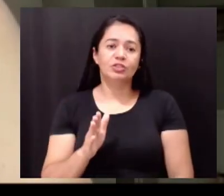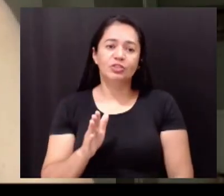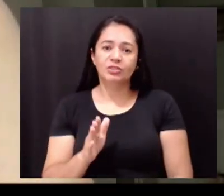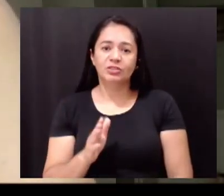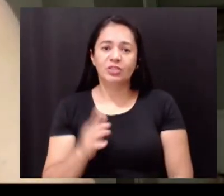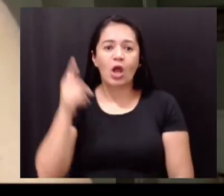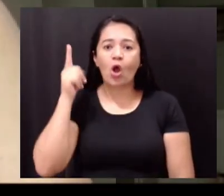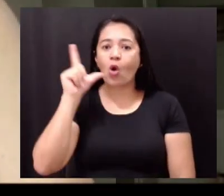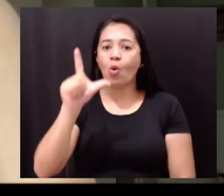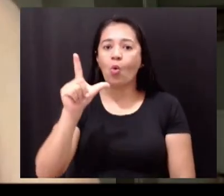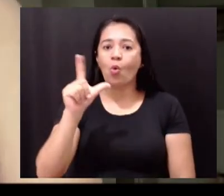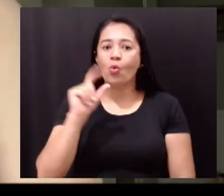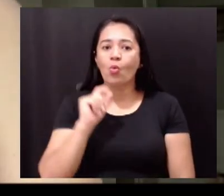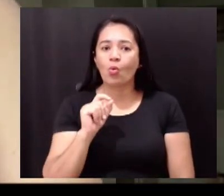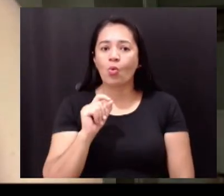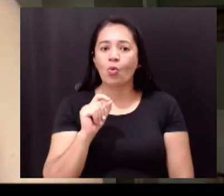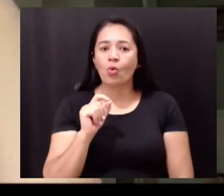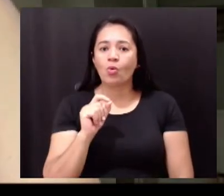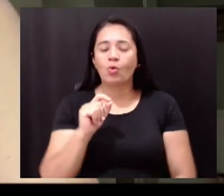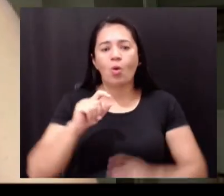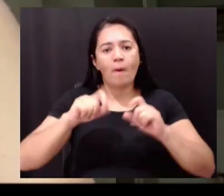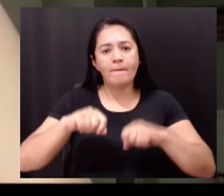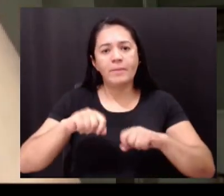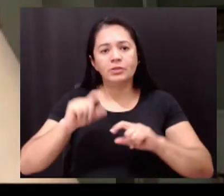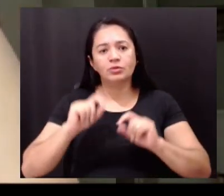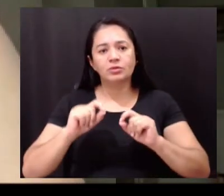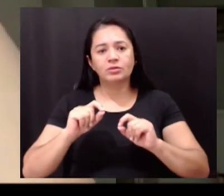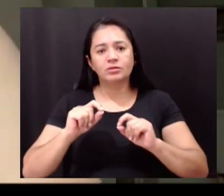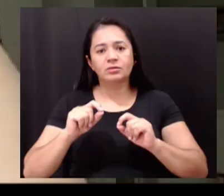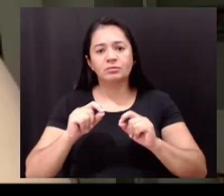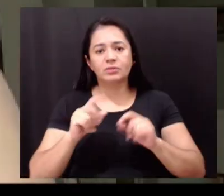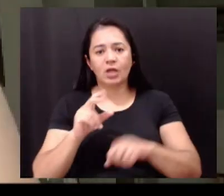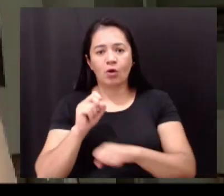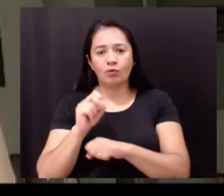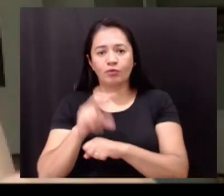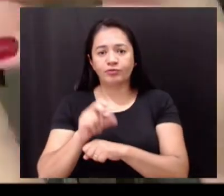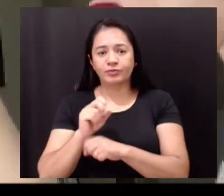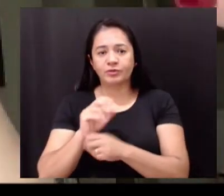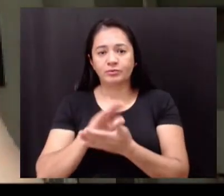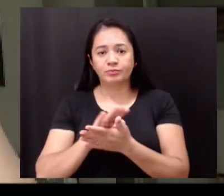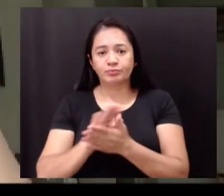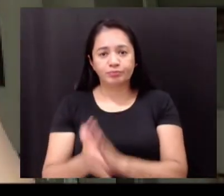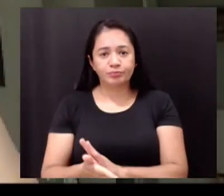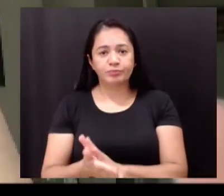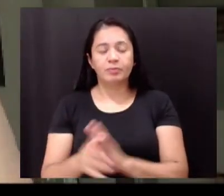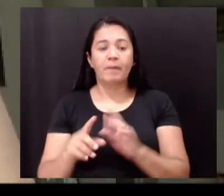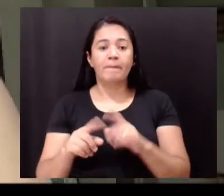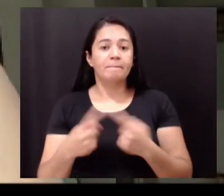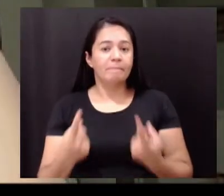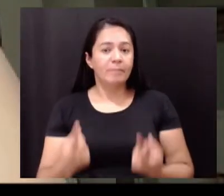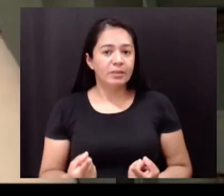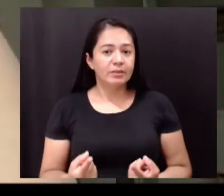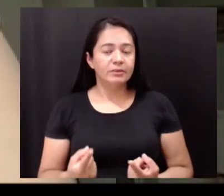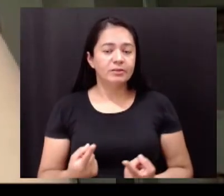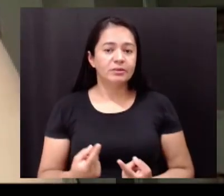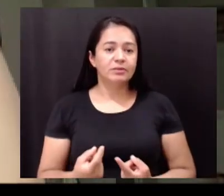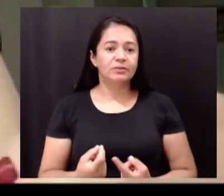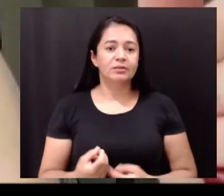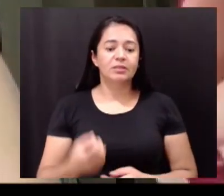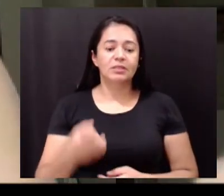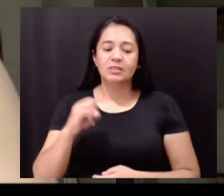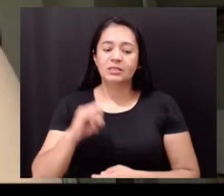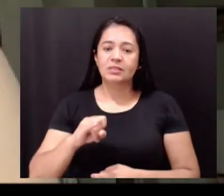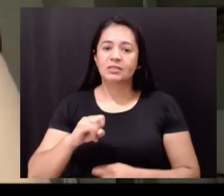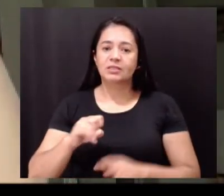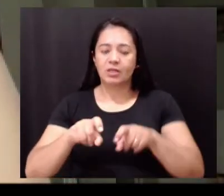ter competência imunológica para combater o vírus. E é o mesmo passo em que, se é feito o exame ginecológico